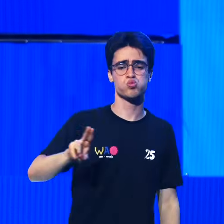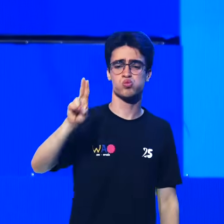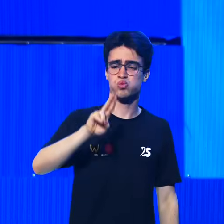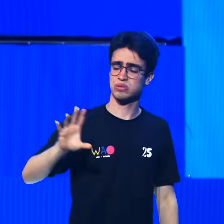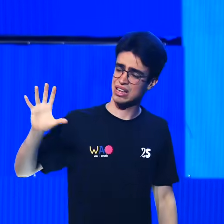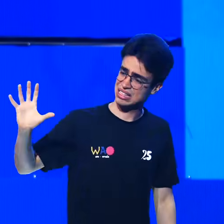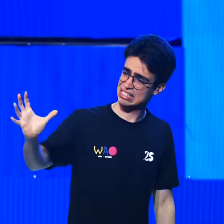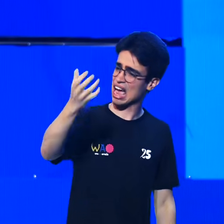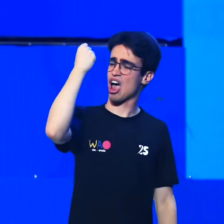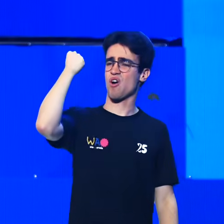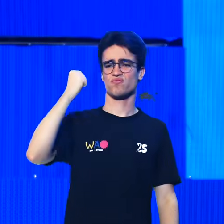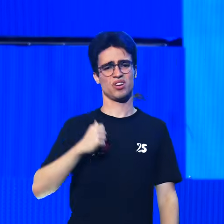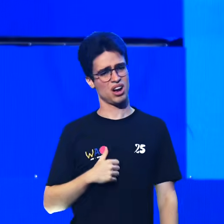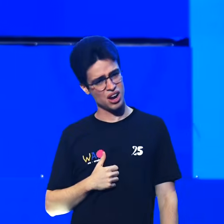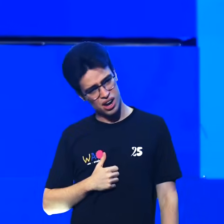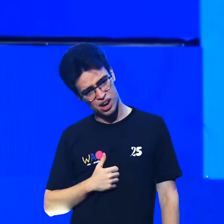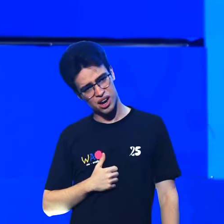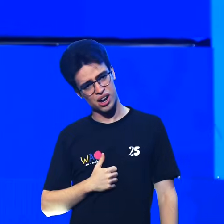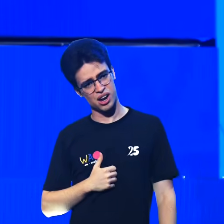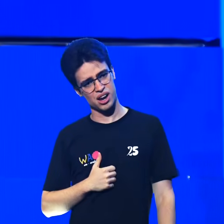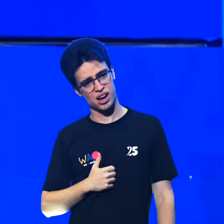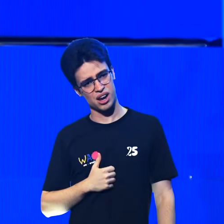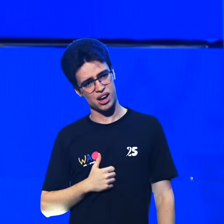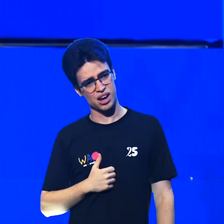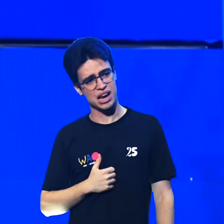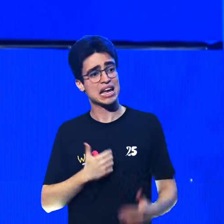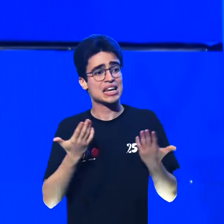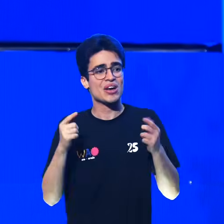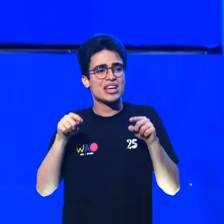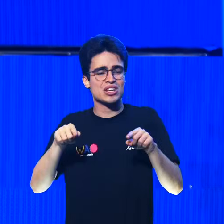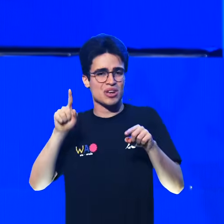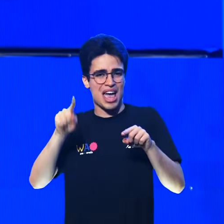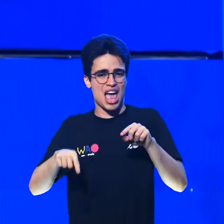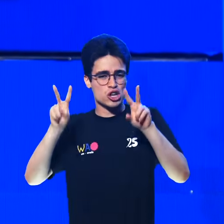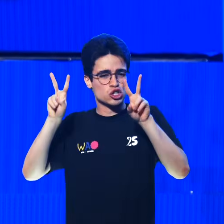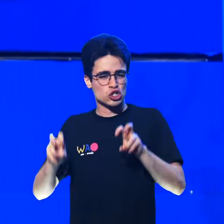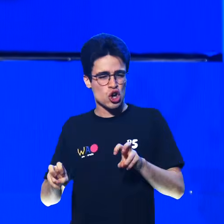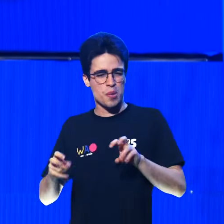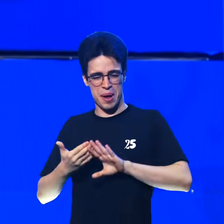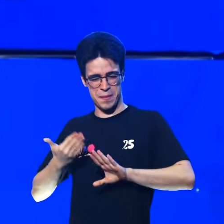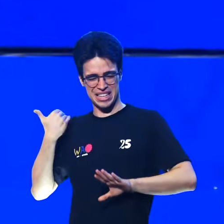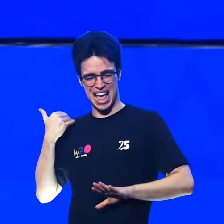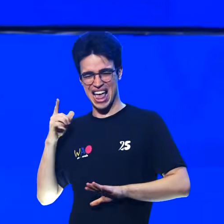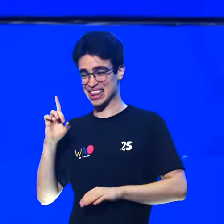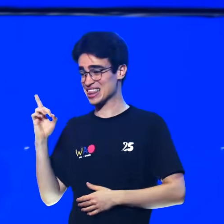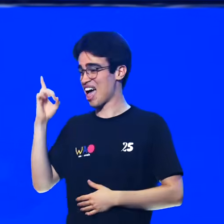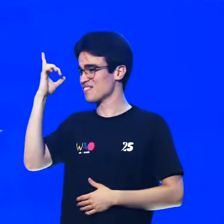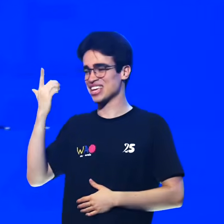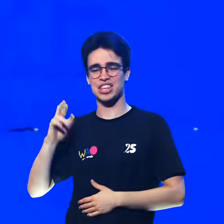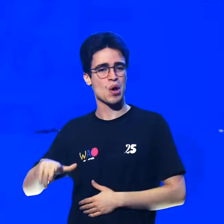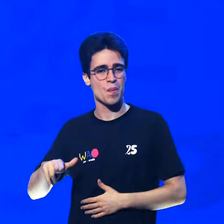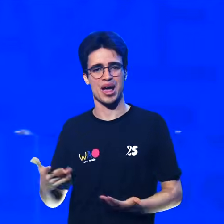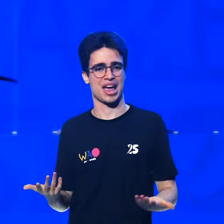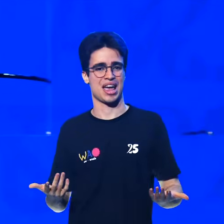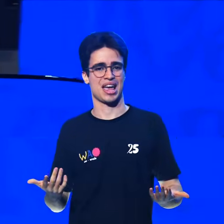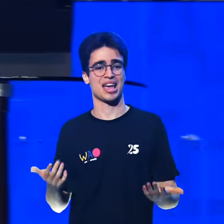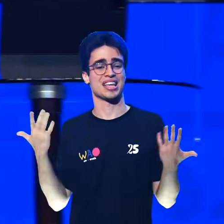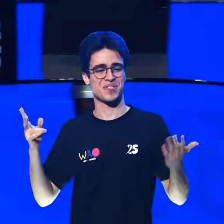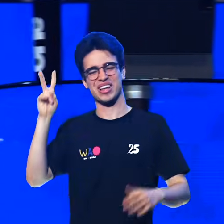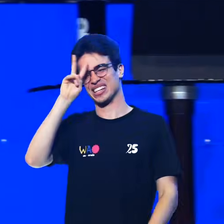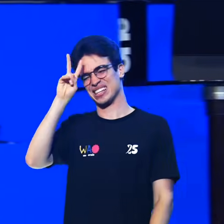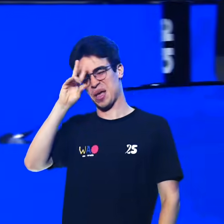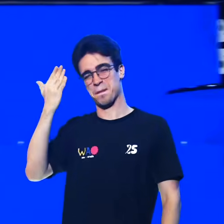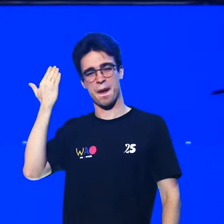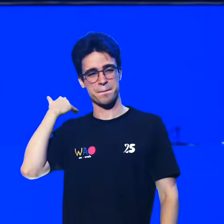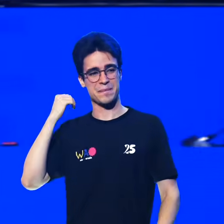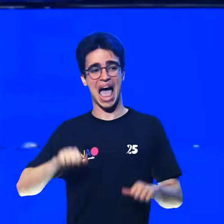volta. Irmãos, mas tudo isso não tem a ver com Davi. E o apóstolo Paulo, no seu discurso, está